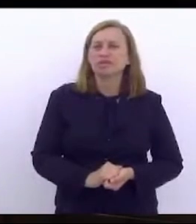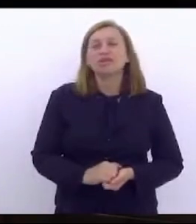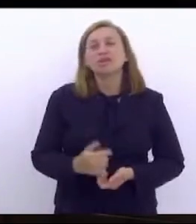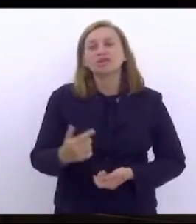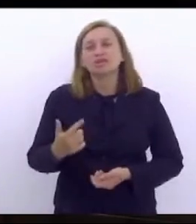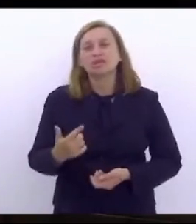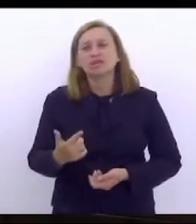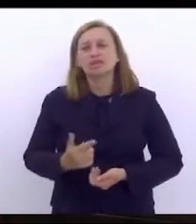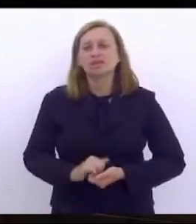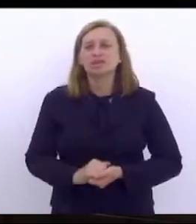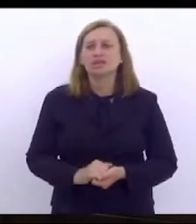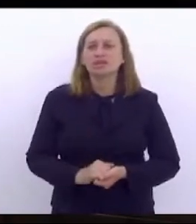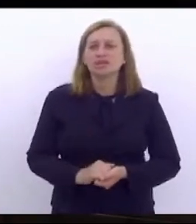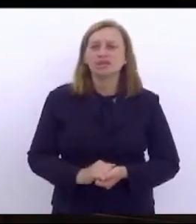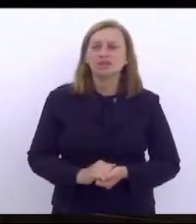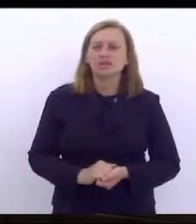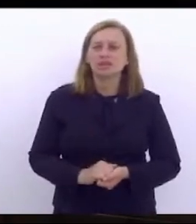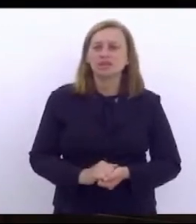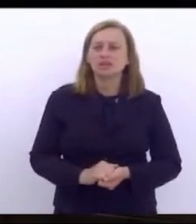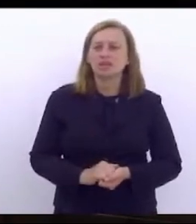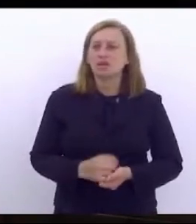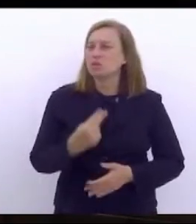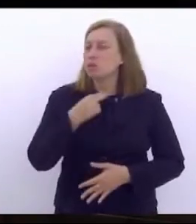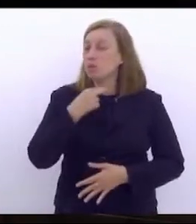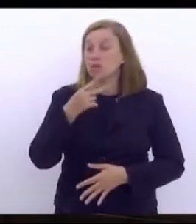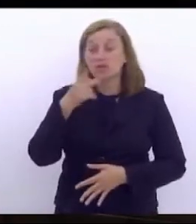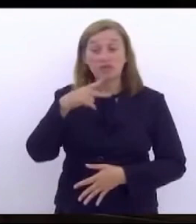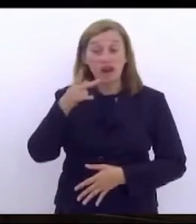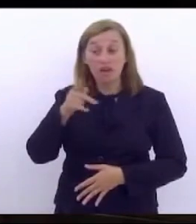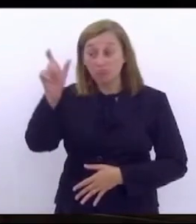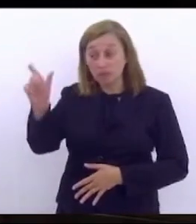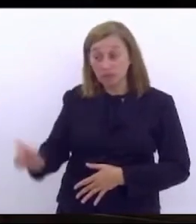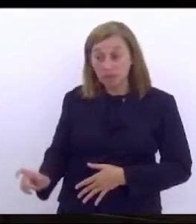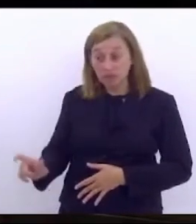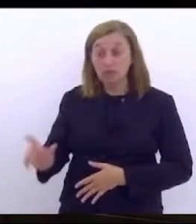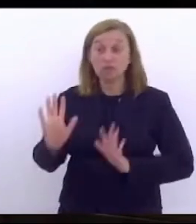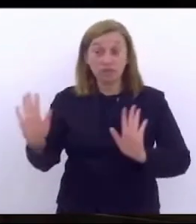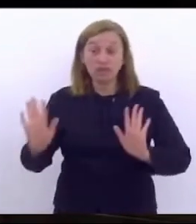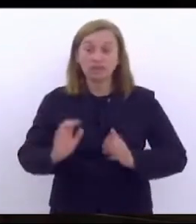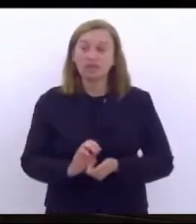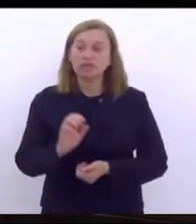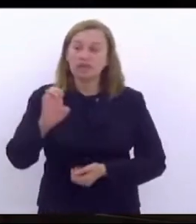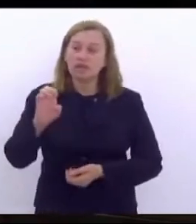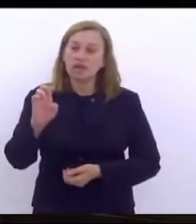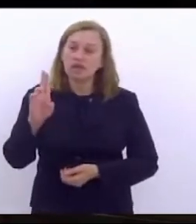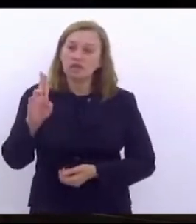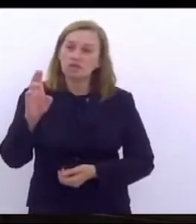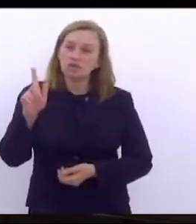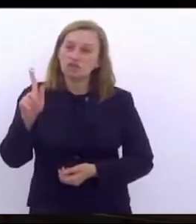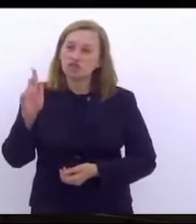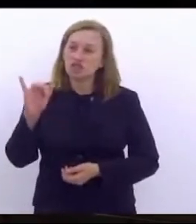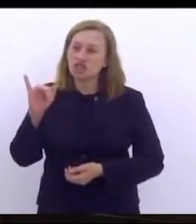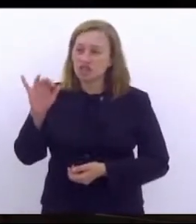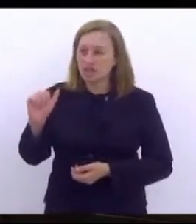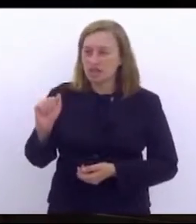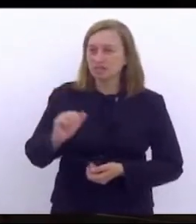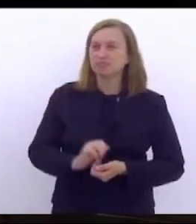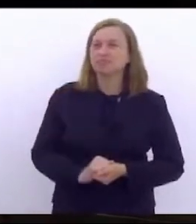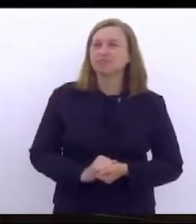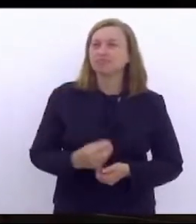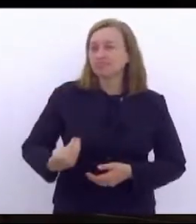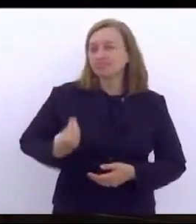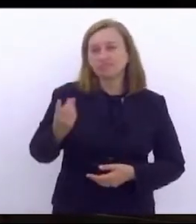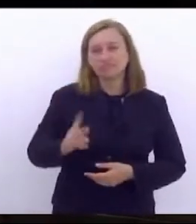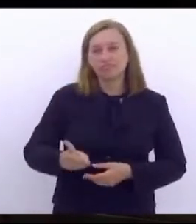a eugenia passou a ser algo que não se pode muito falar, né? E sumiu a Sociedade Americana. E a